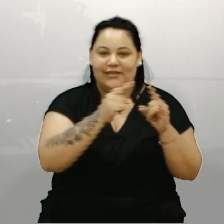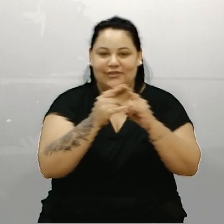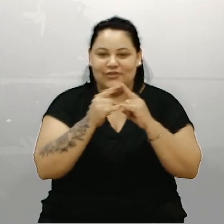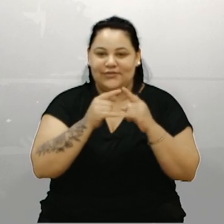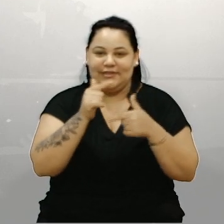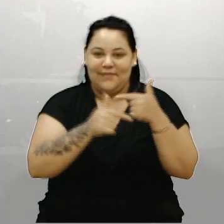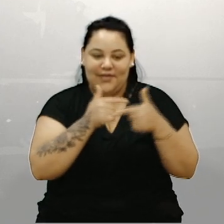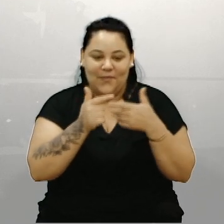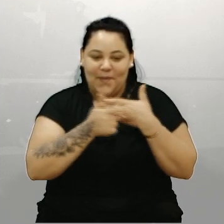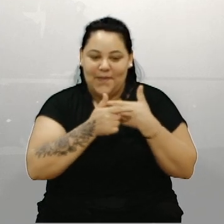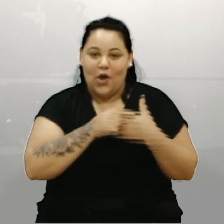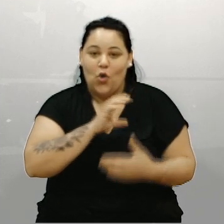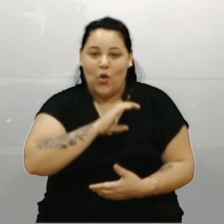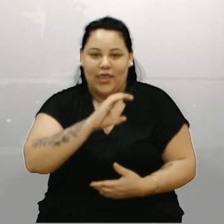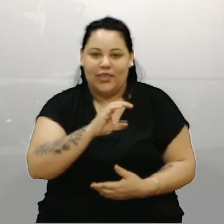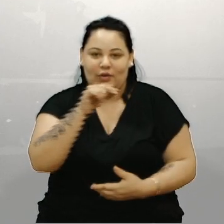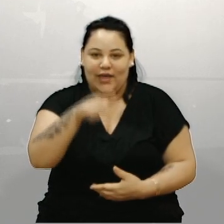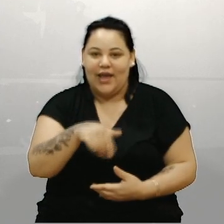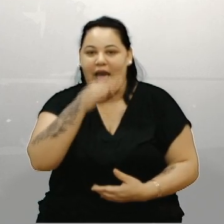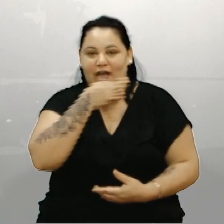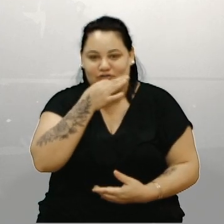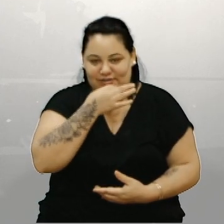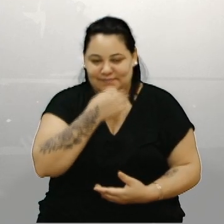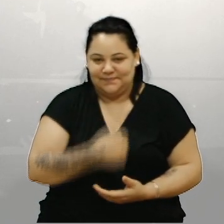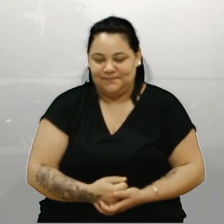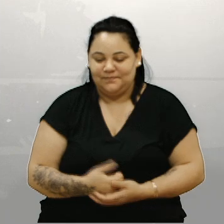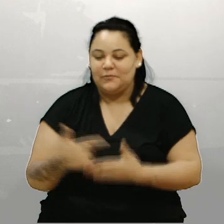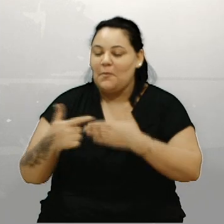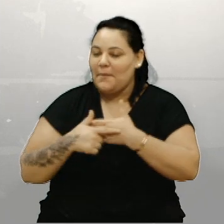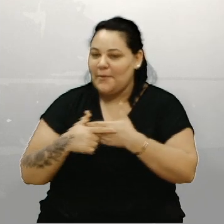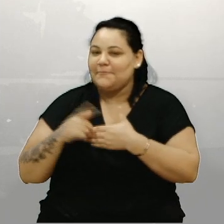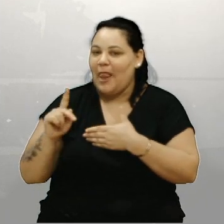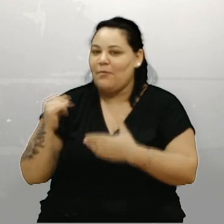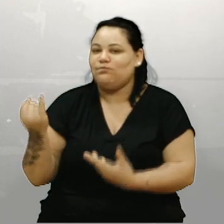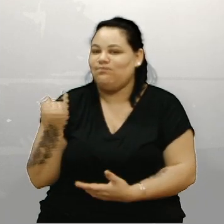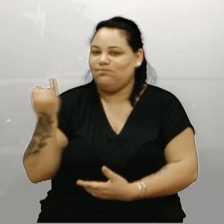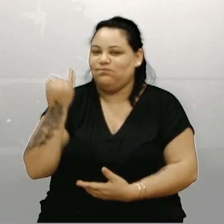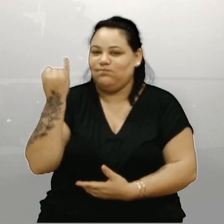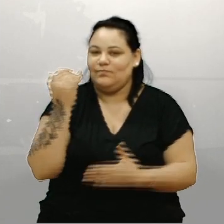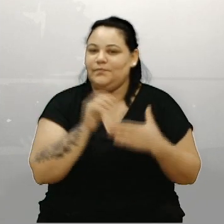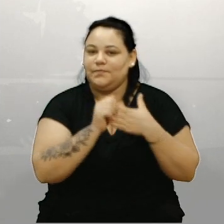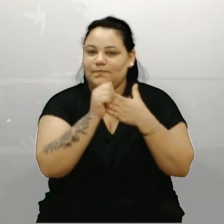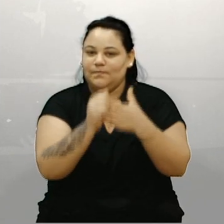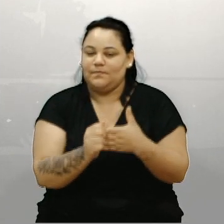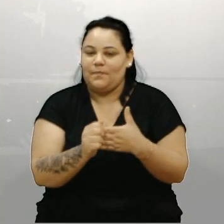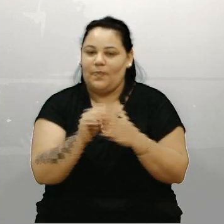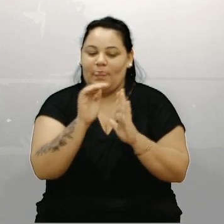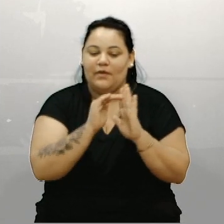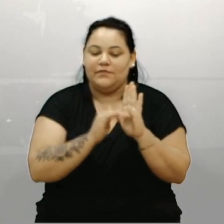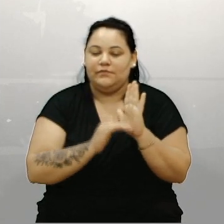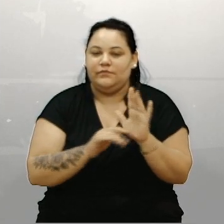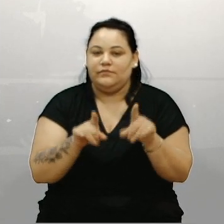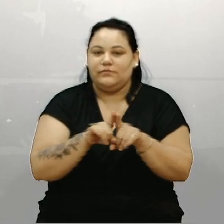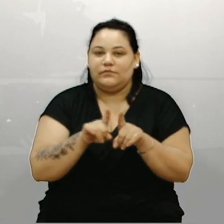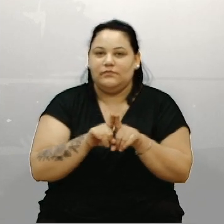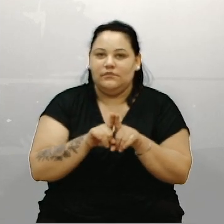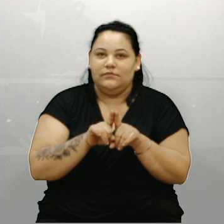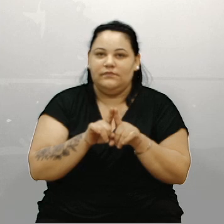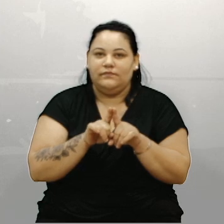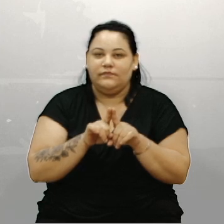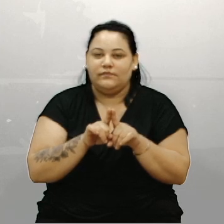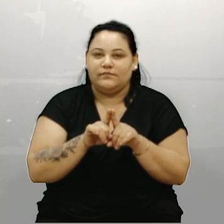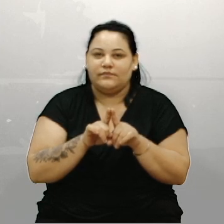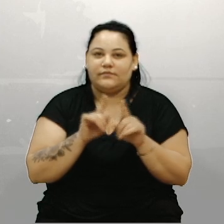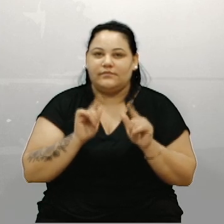aqui em Caxias do Sul. Seu papel é crucial na supervisão de programas e